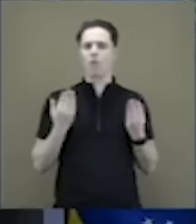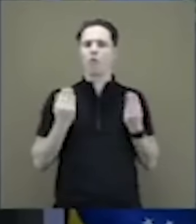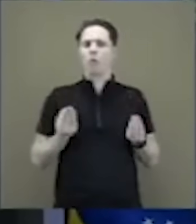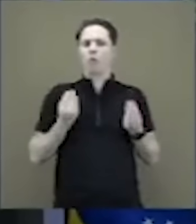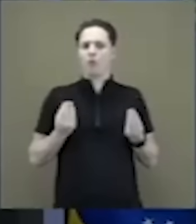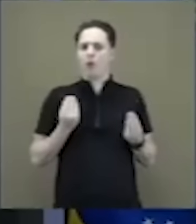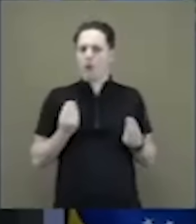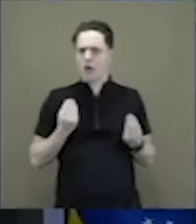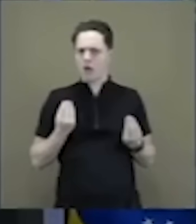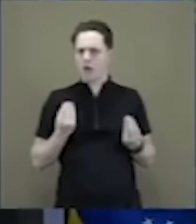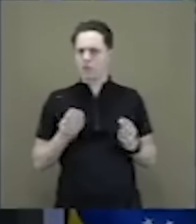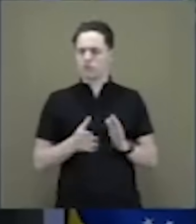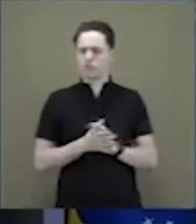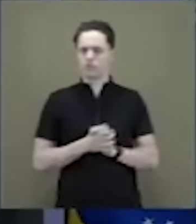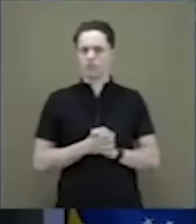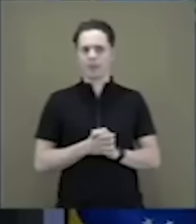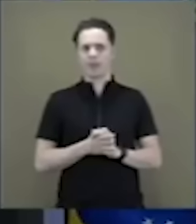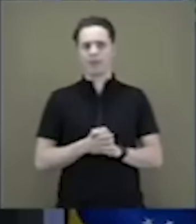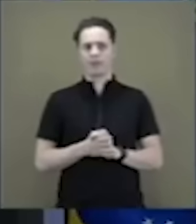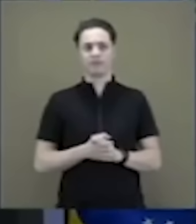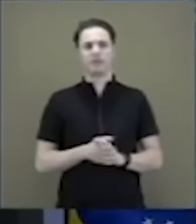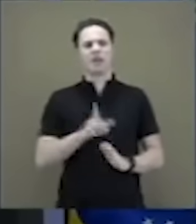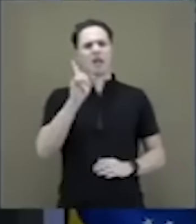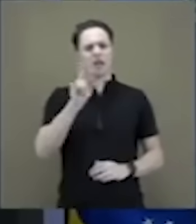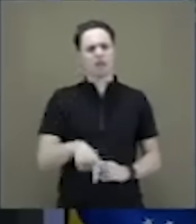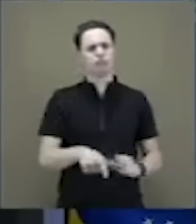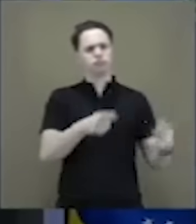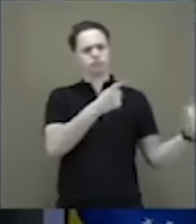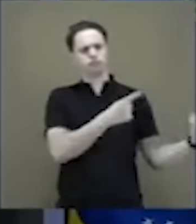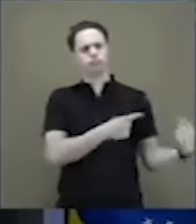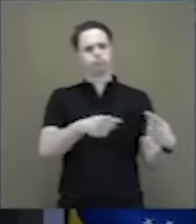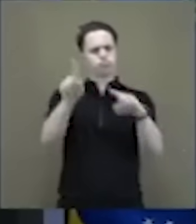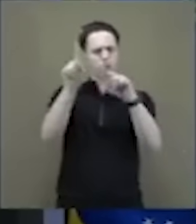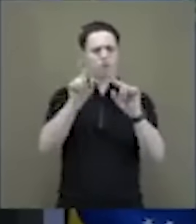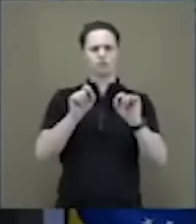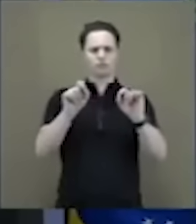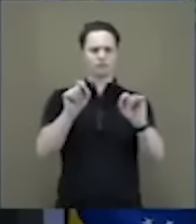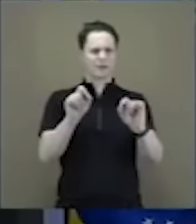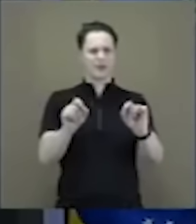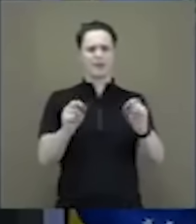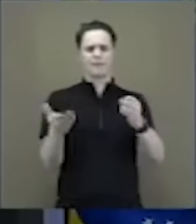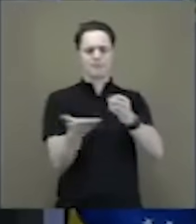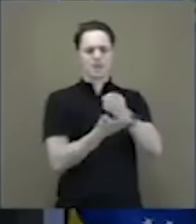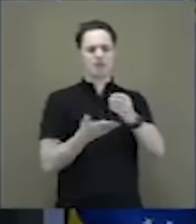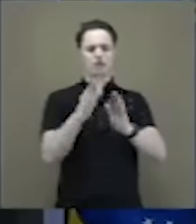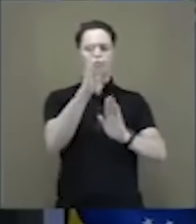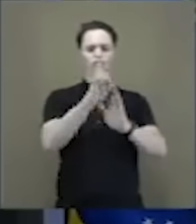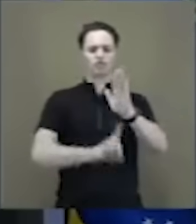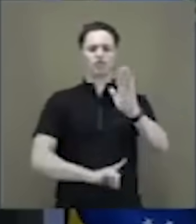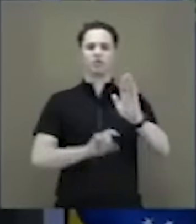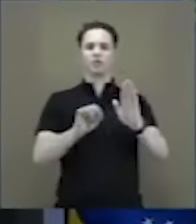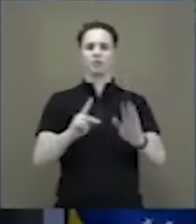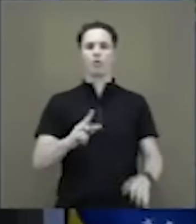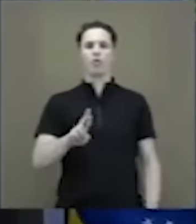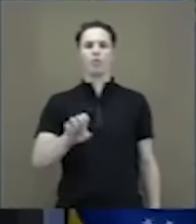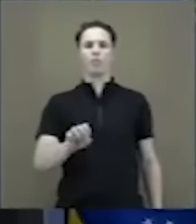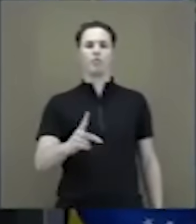descabida de função social é uma conspiração contra o mais elementar direito de